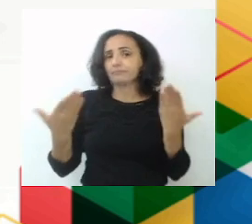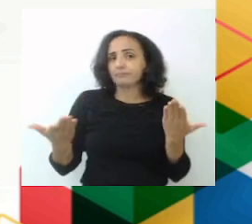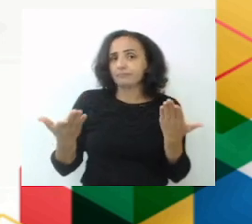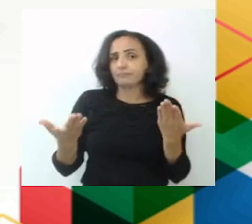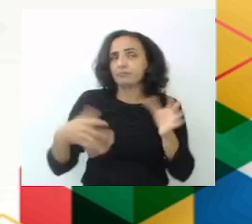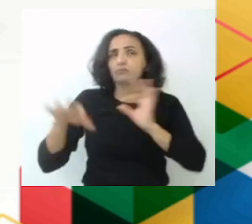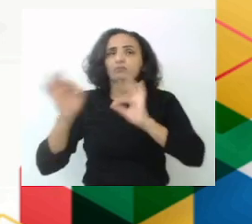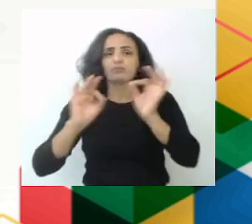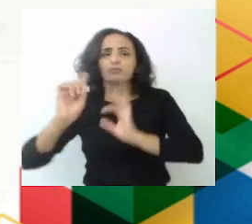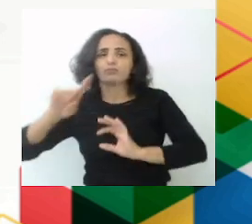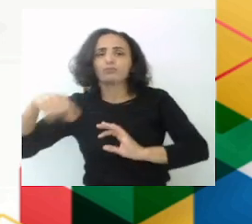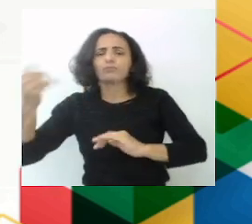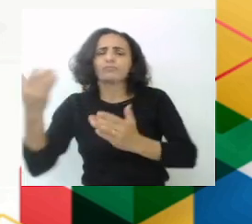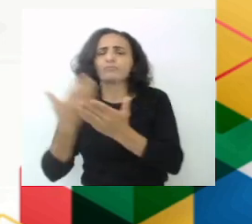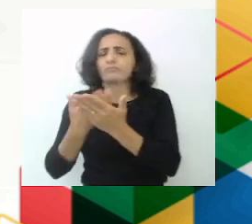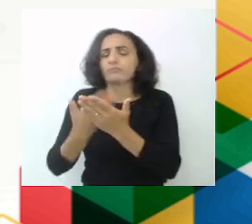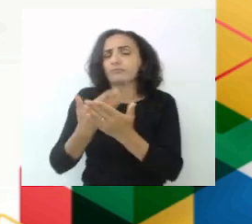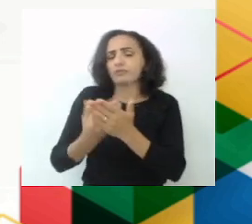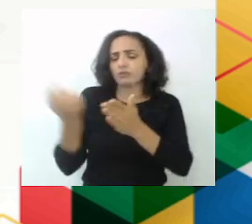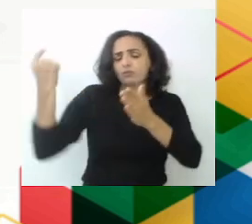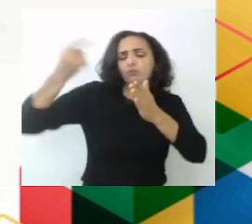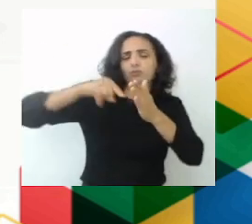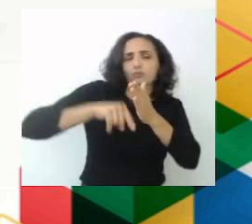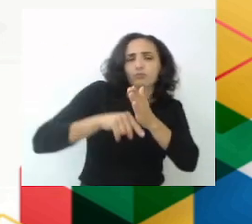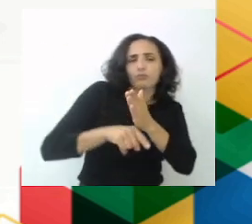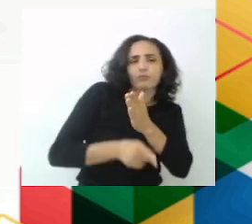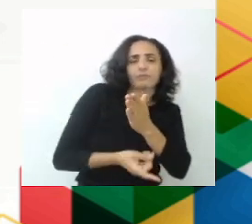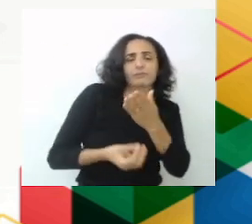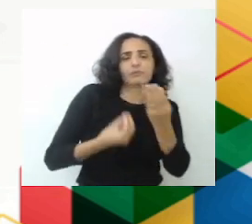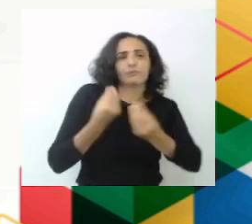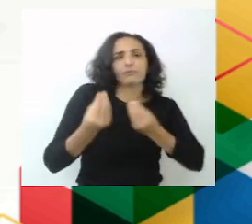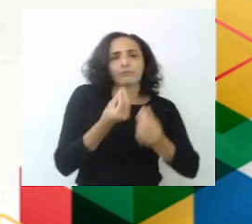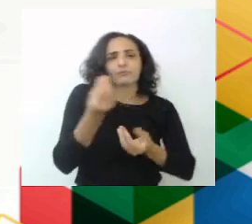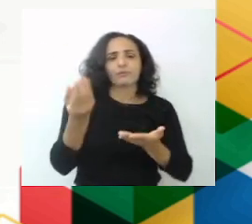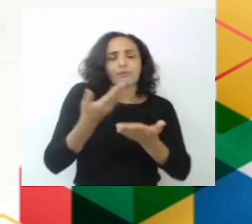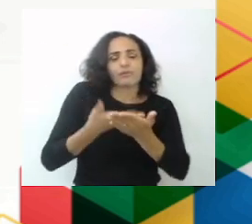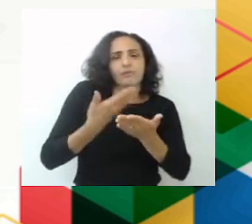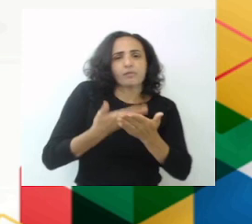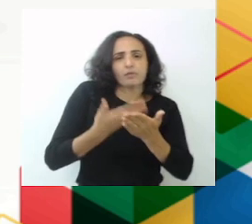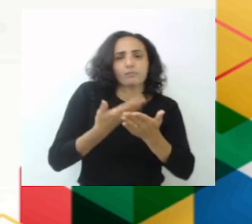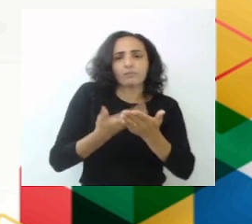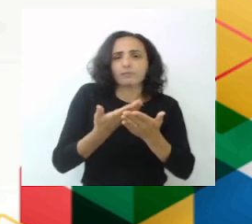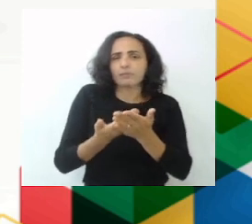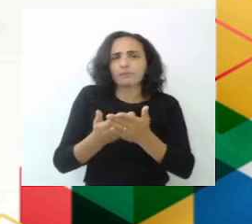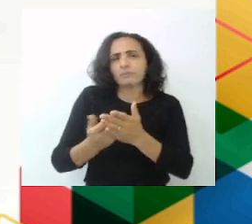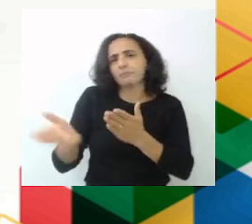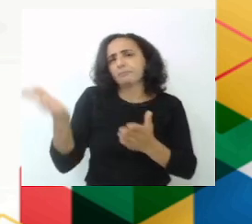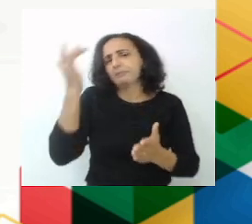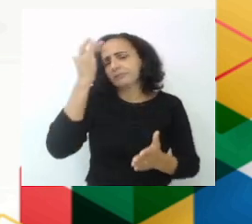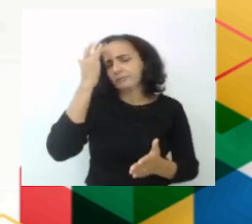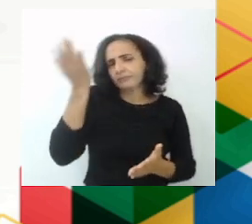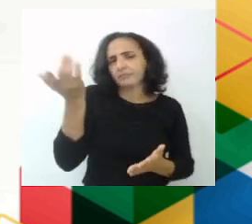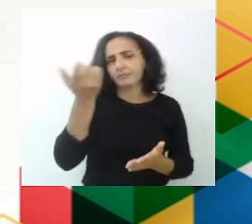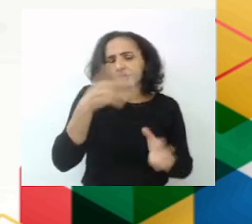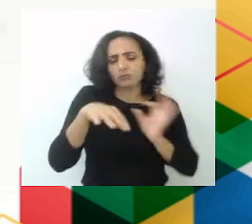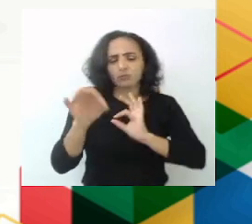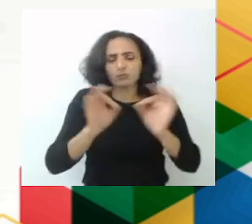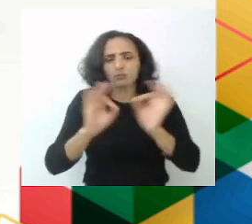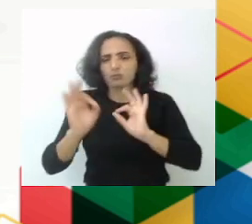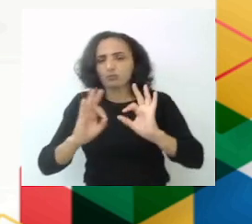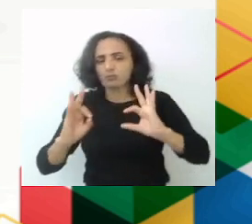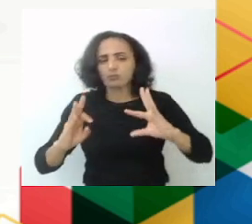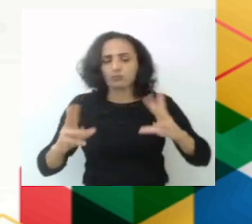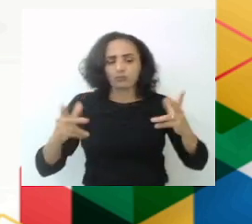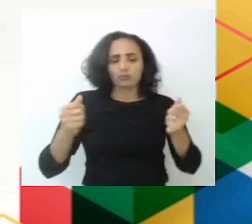a gente vai estudar com mais detalhes como você fazer um esboço com menos trabalho. Você vai fazer um esboço mais